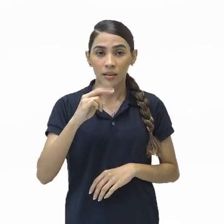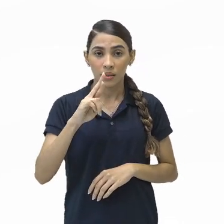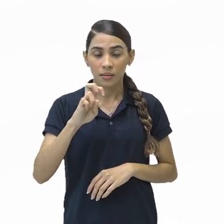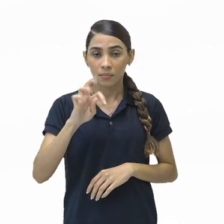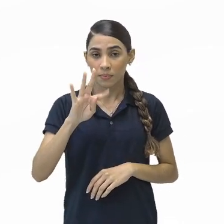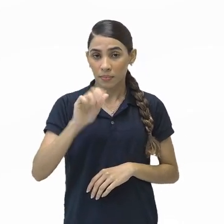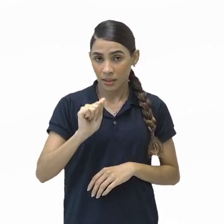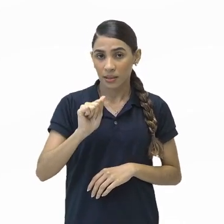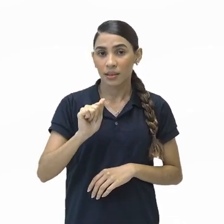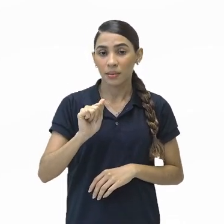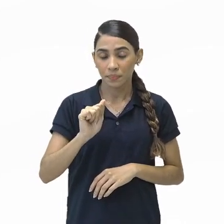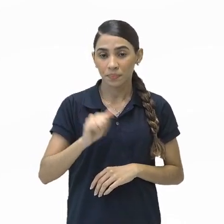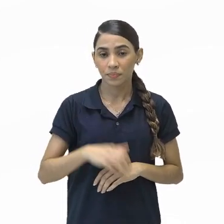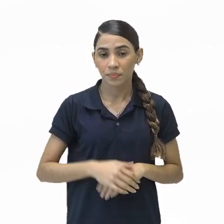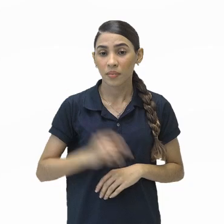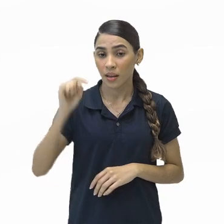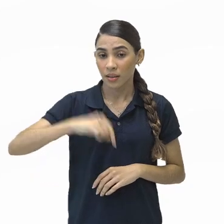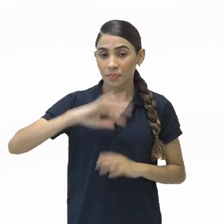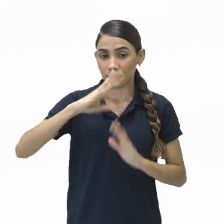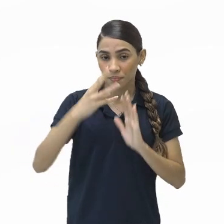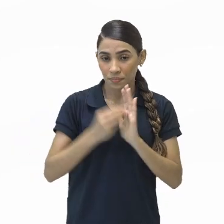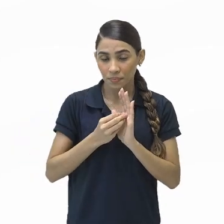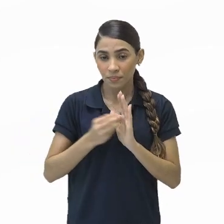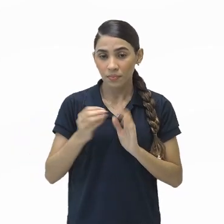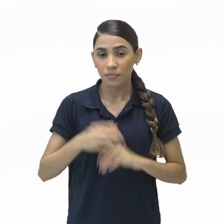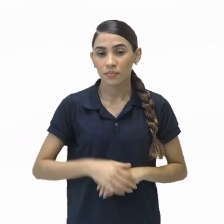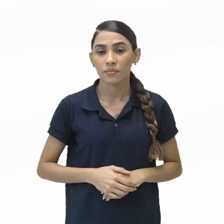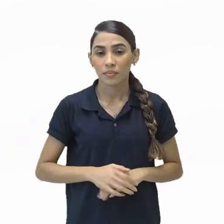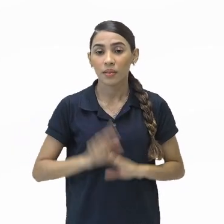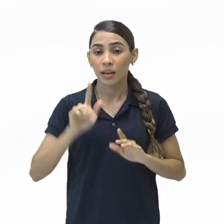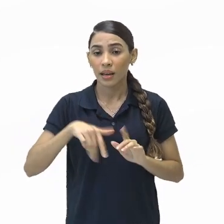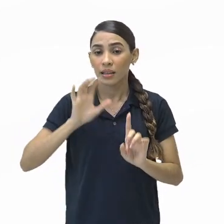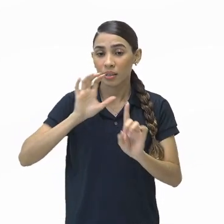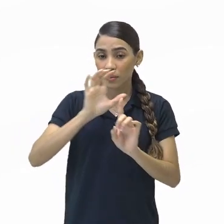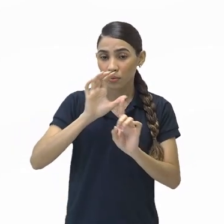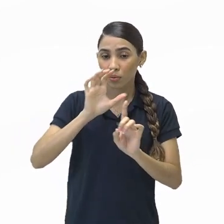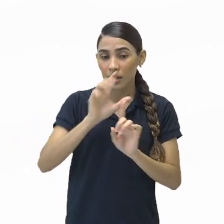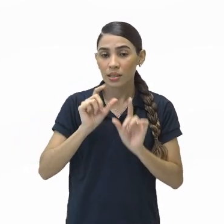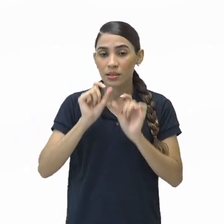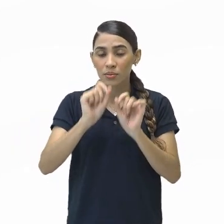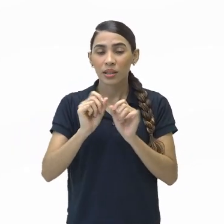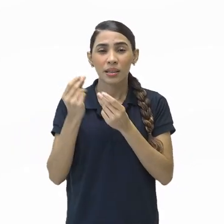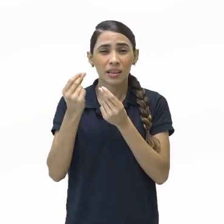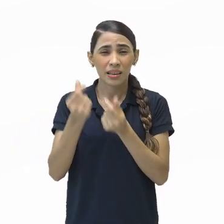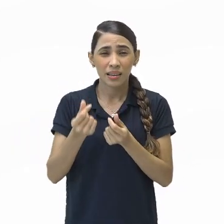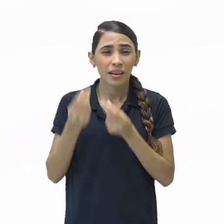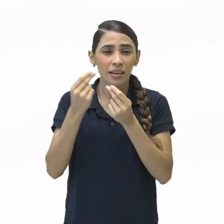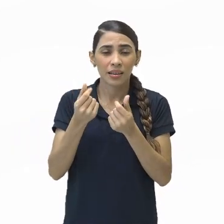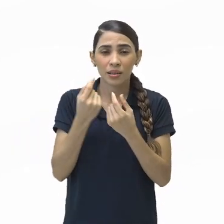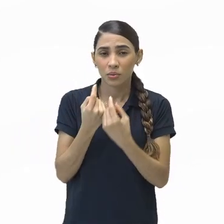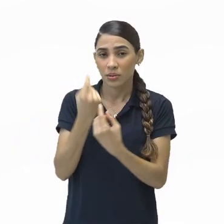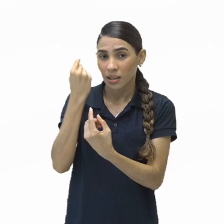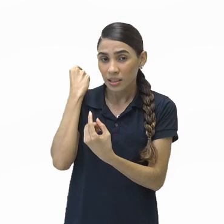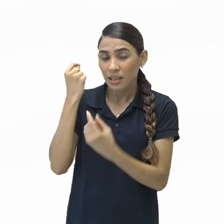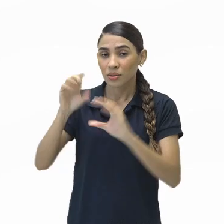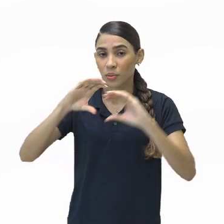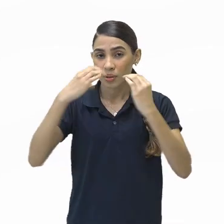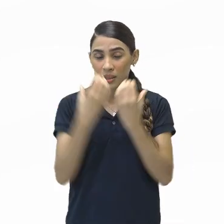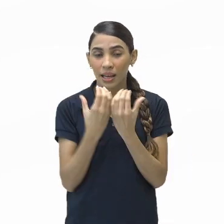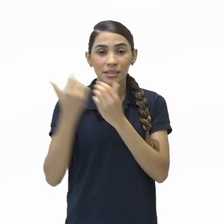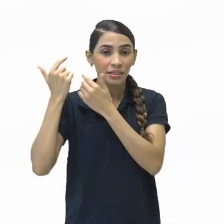terra preta, né? Aqui para a nossa revisão, que ele é reflexo de milhares de anos atrás, quando as